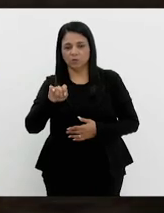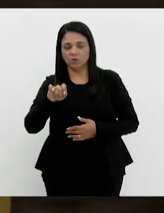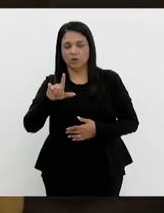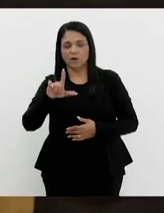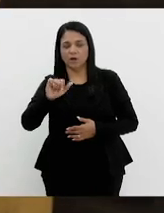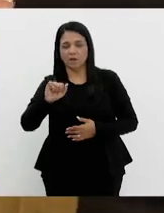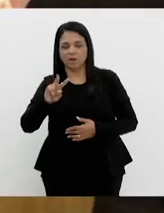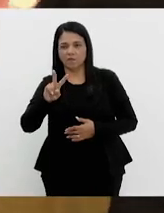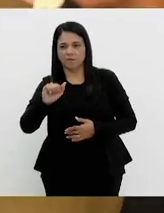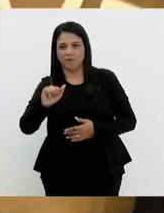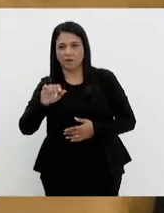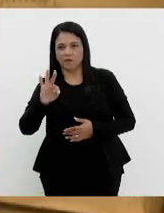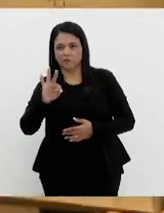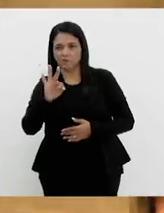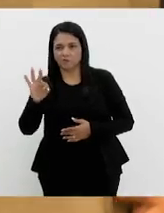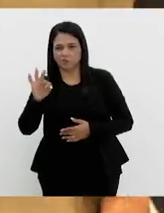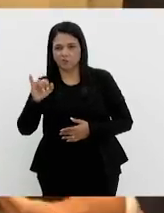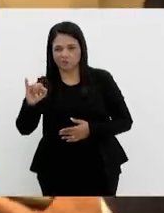lov